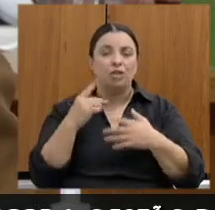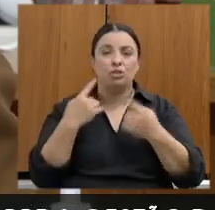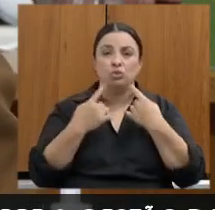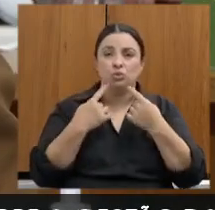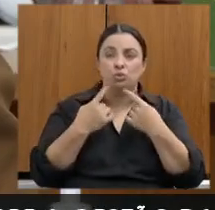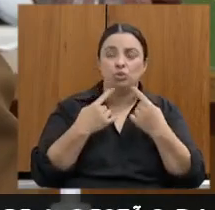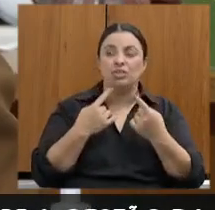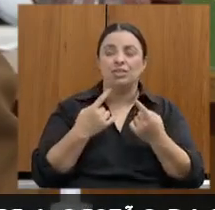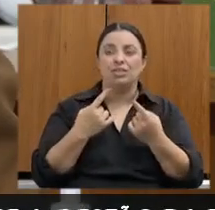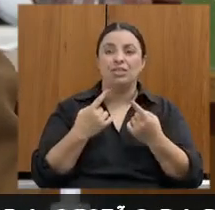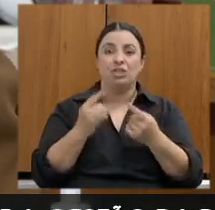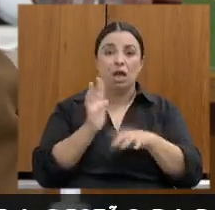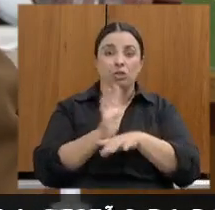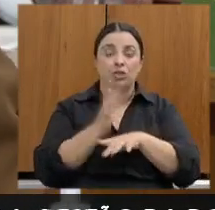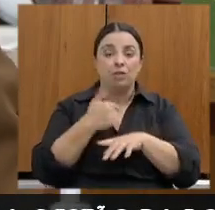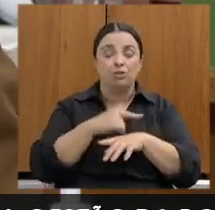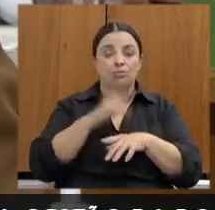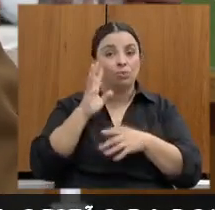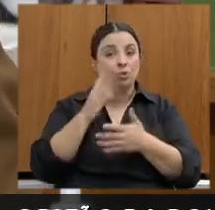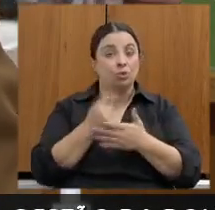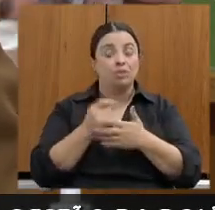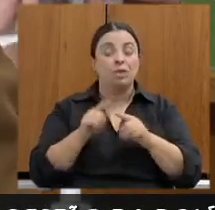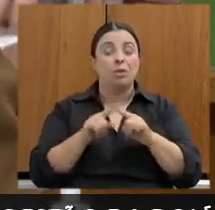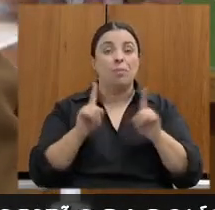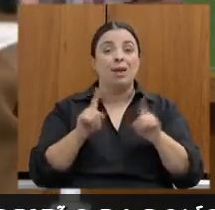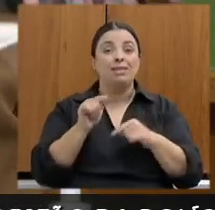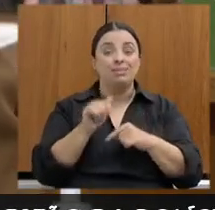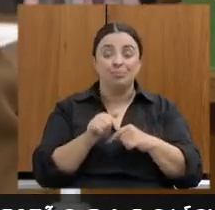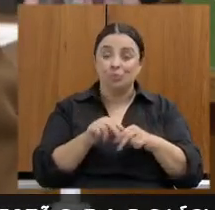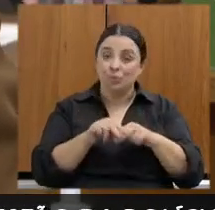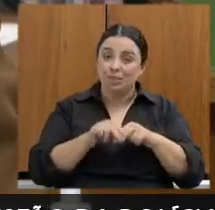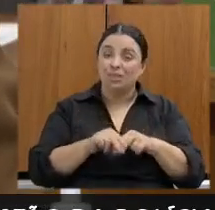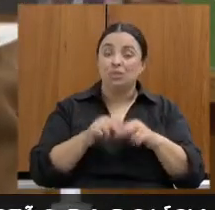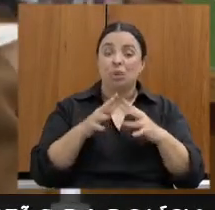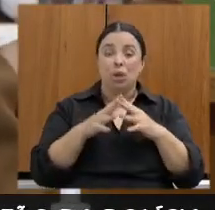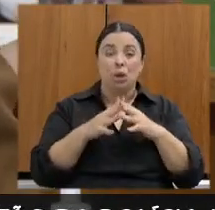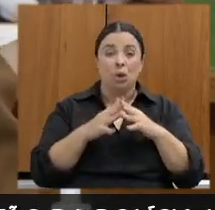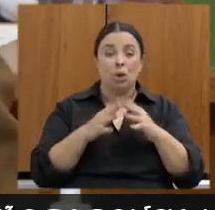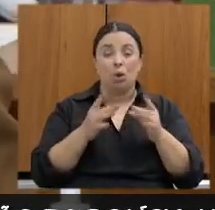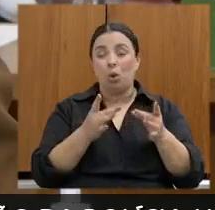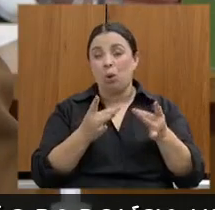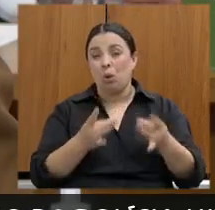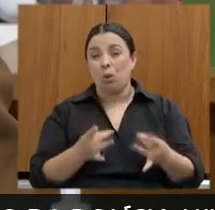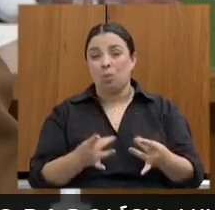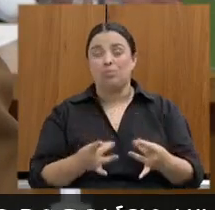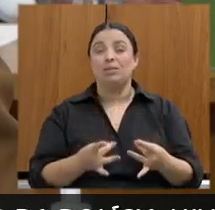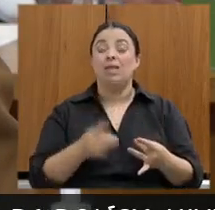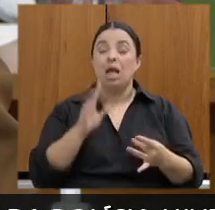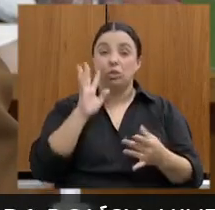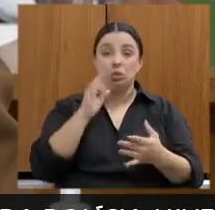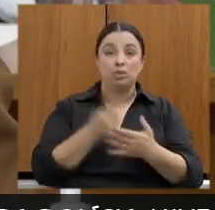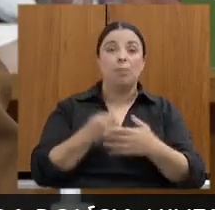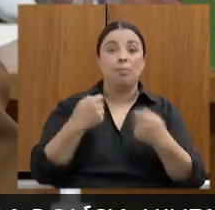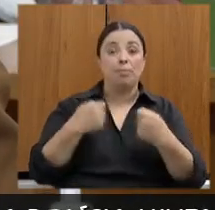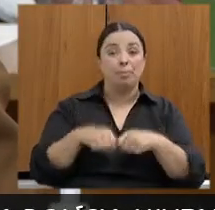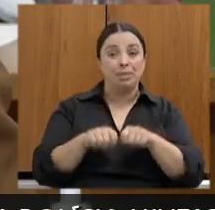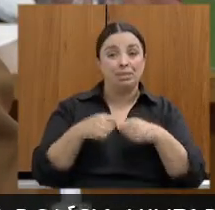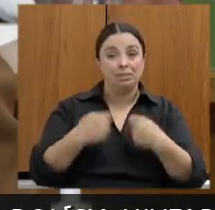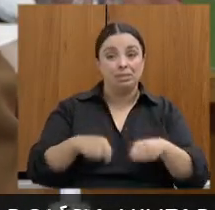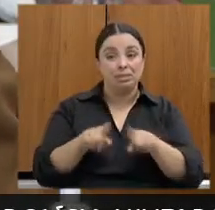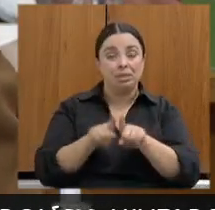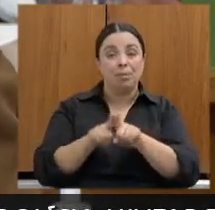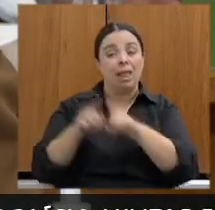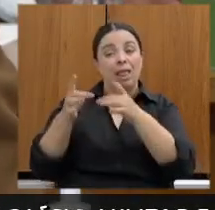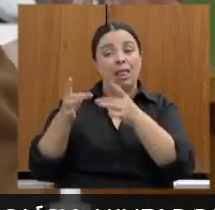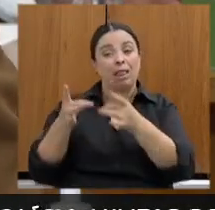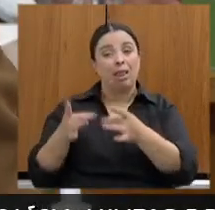então falando partindo dessa questão de ser complexo né a soluções precisam ser detalhadas trabalhadas